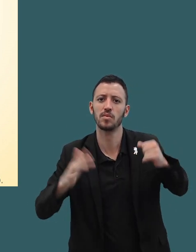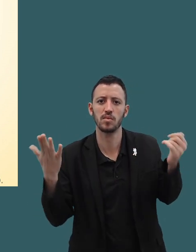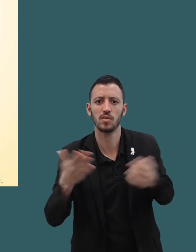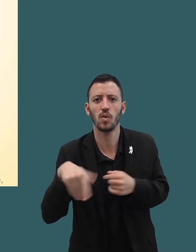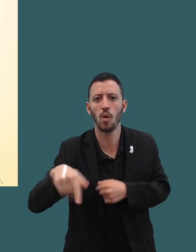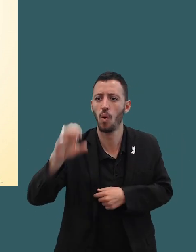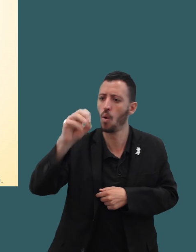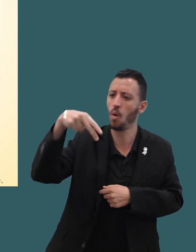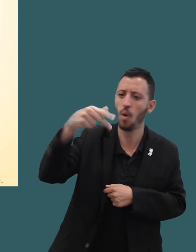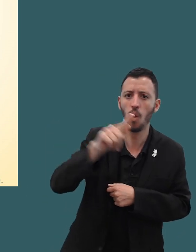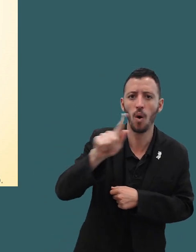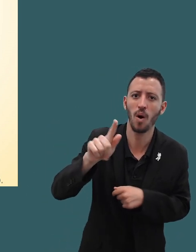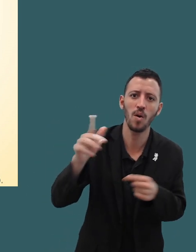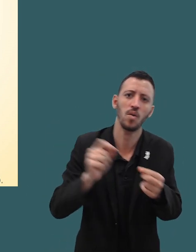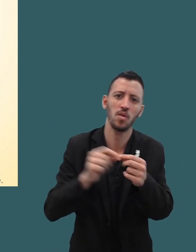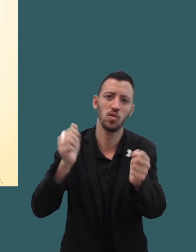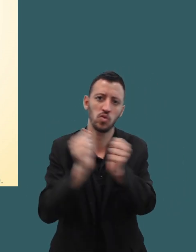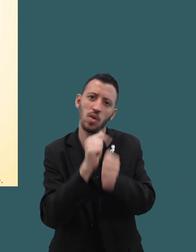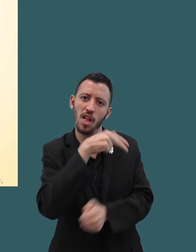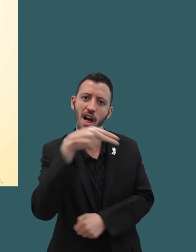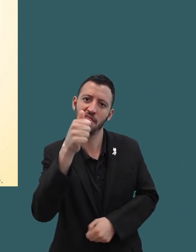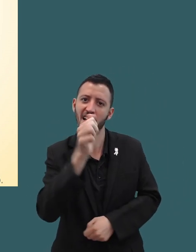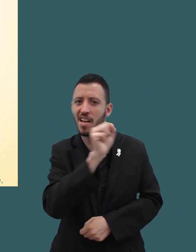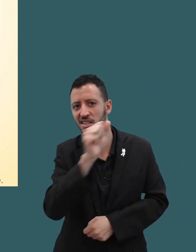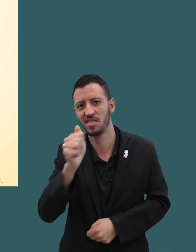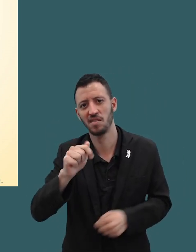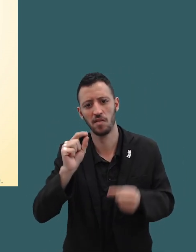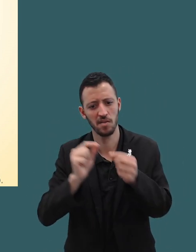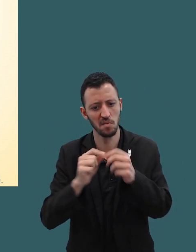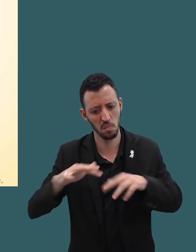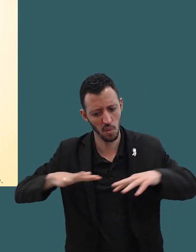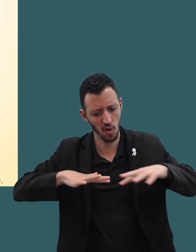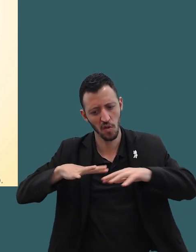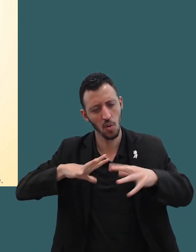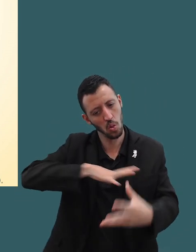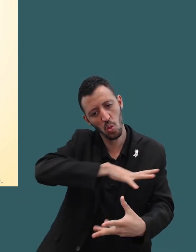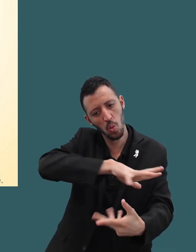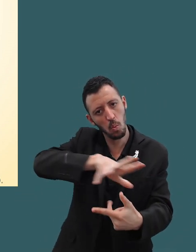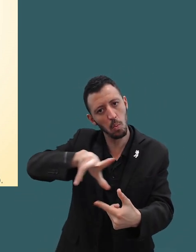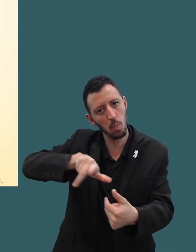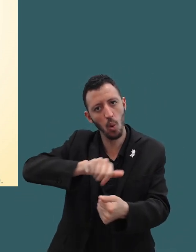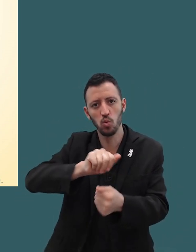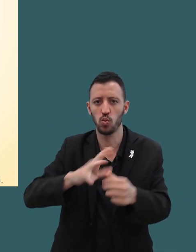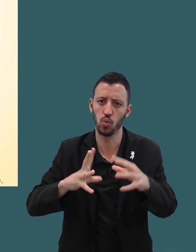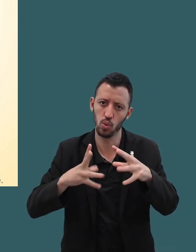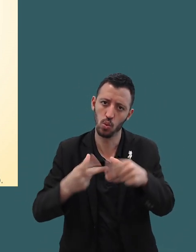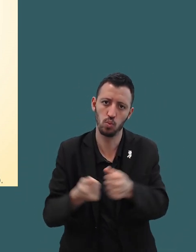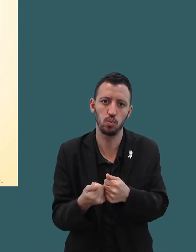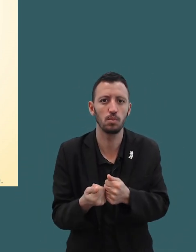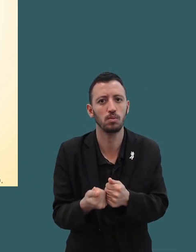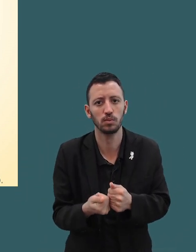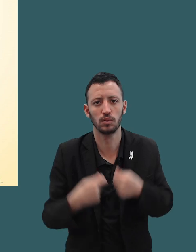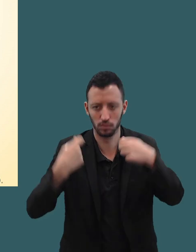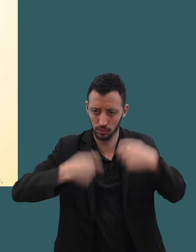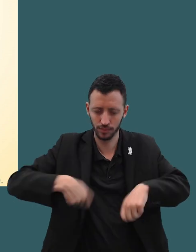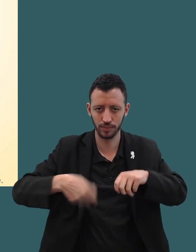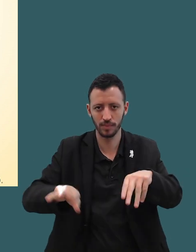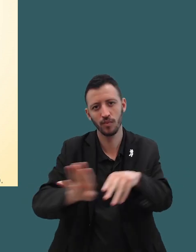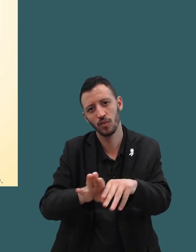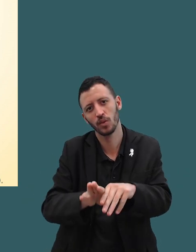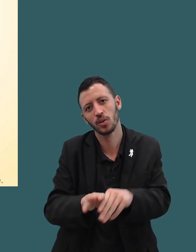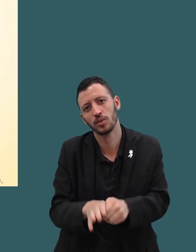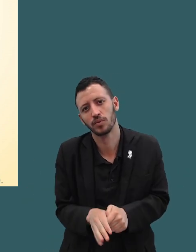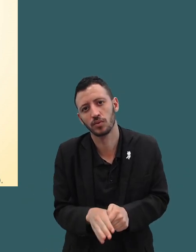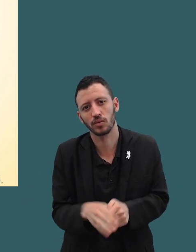de uma ONG que é ligada à NASA, e que esse movimento está no mundo todo. Mas a gente percebe o seguinte, que é necessário